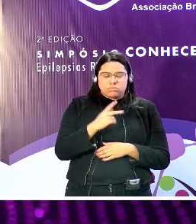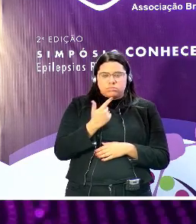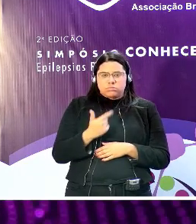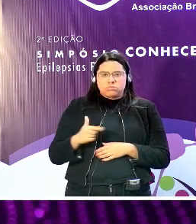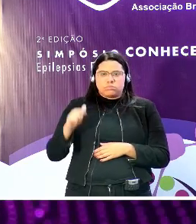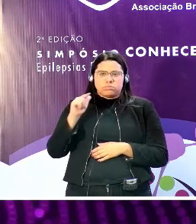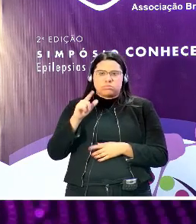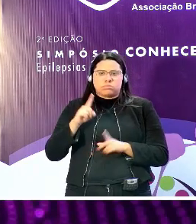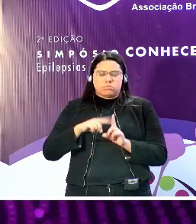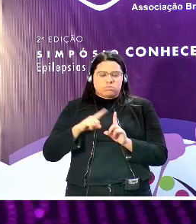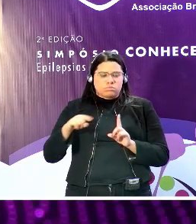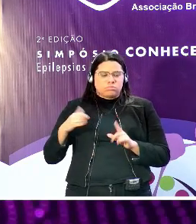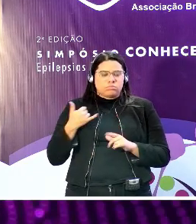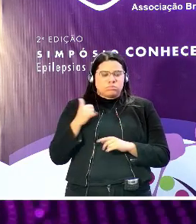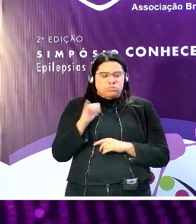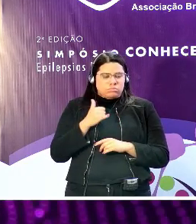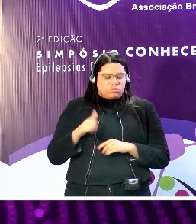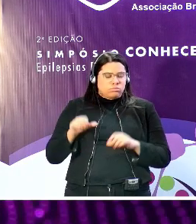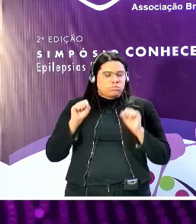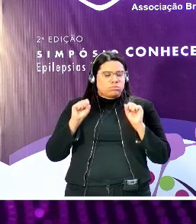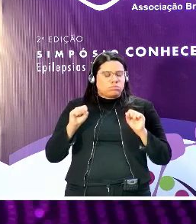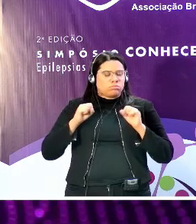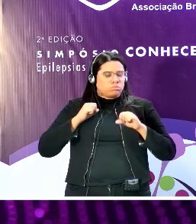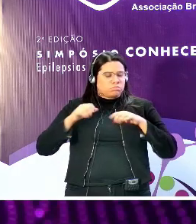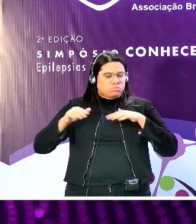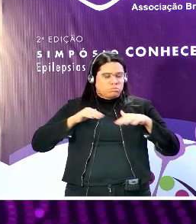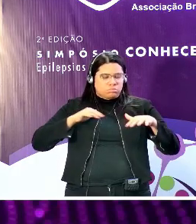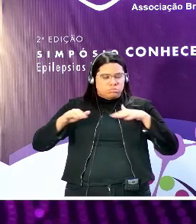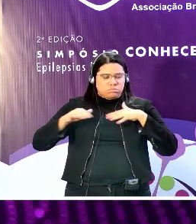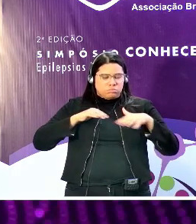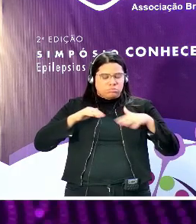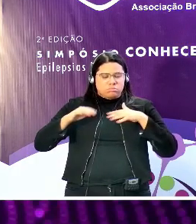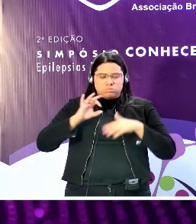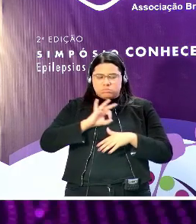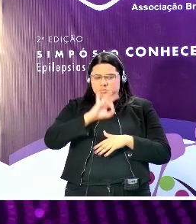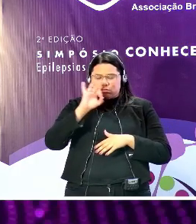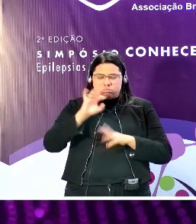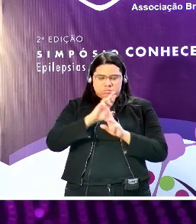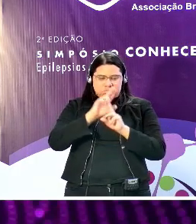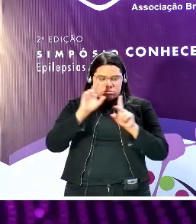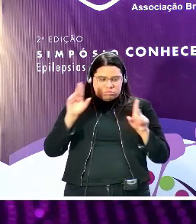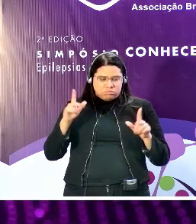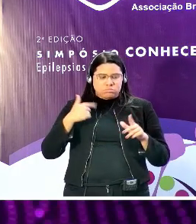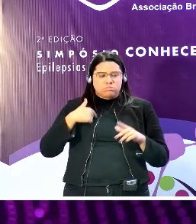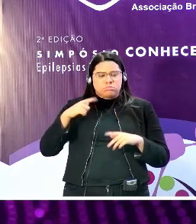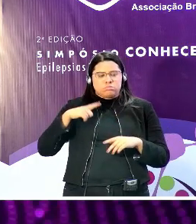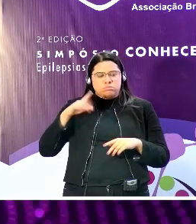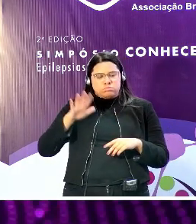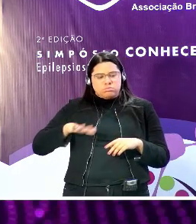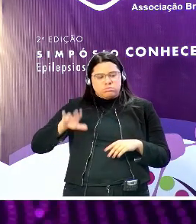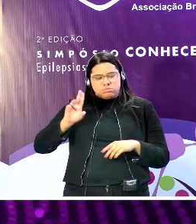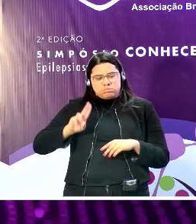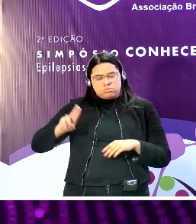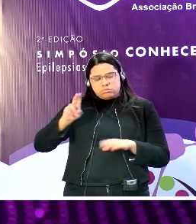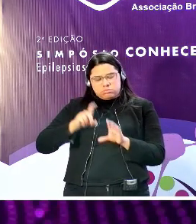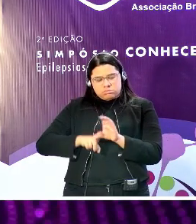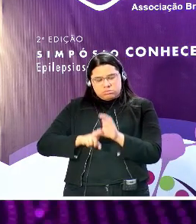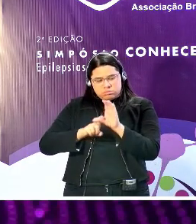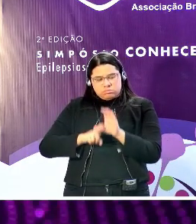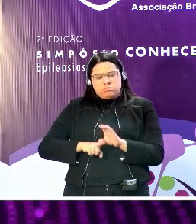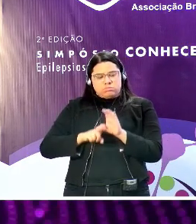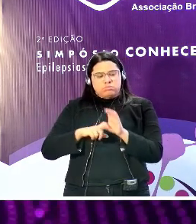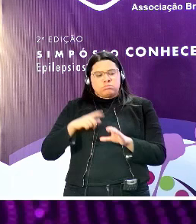pulso elétrico só, que ele pode disparar em taxas distintas. Aí a gente entra nesse uso dependência, a gente